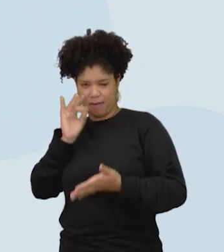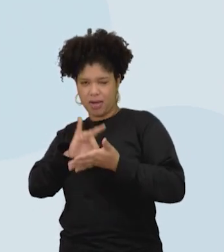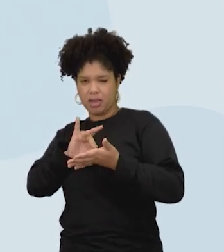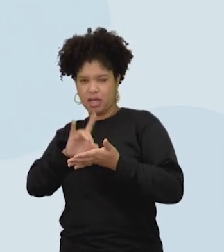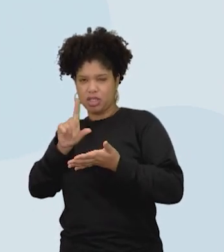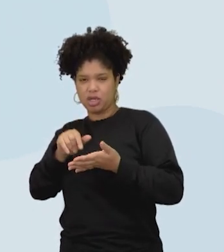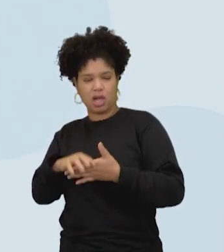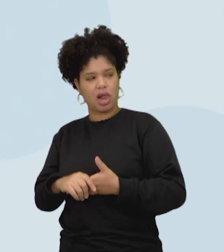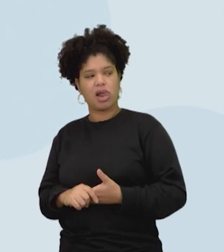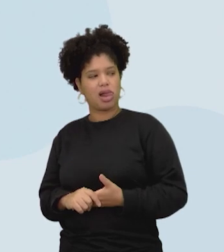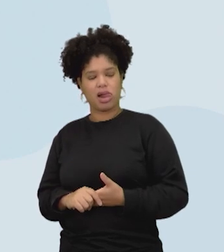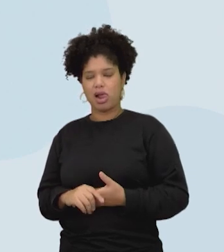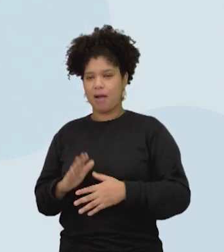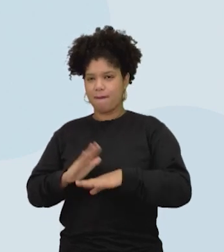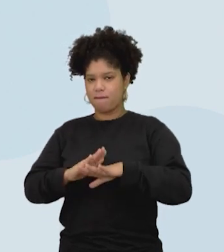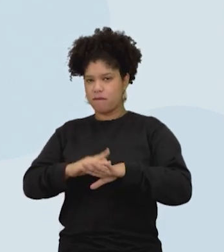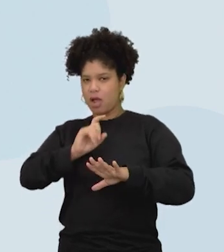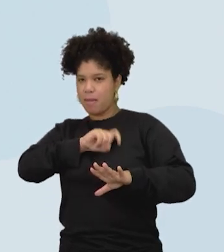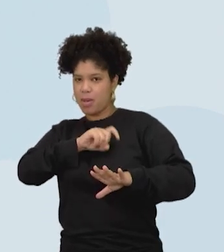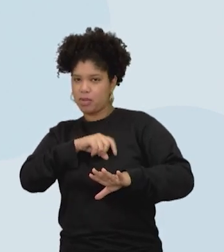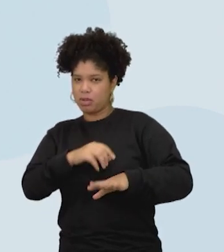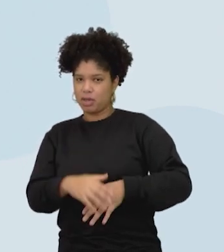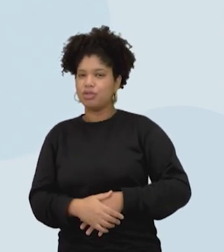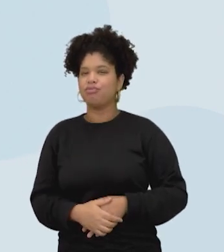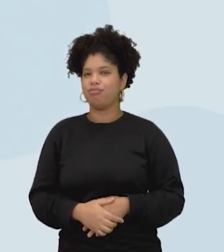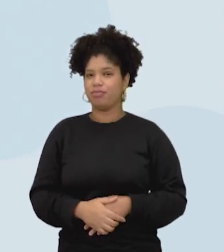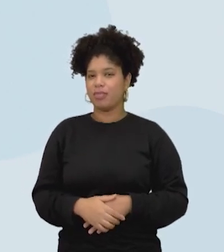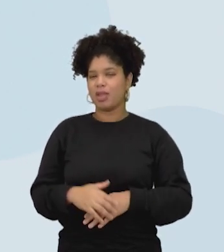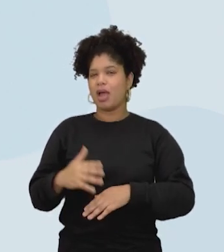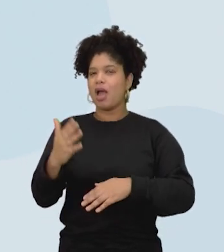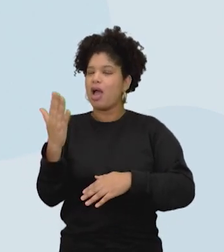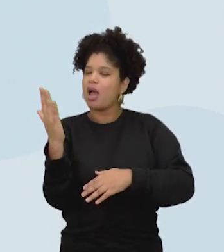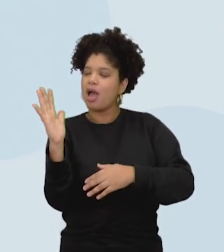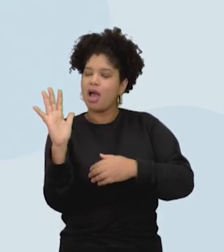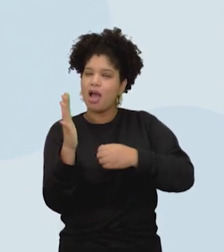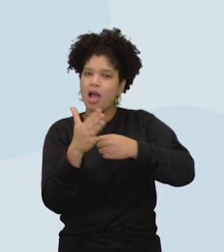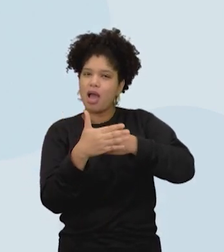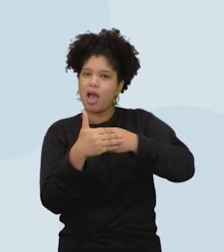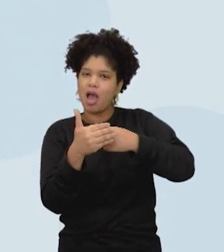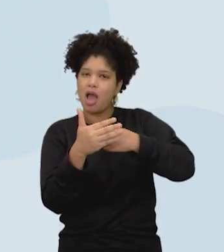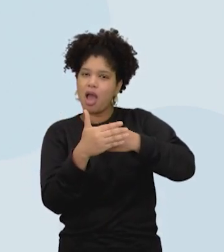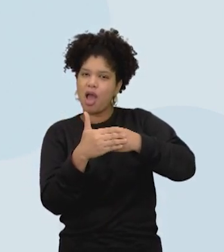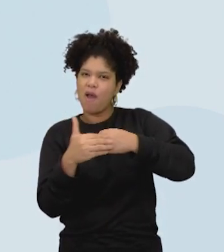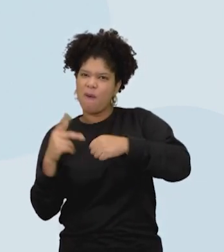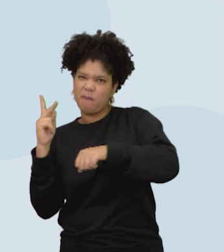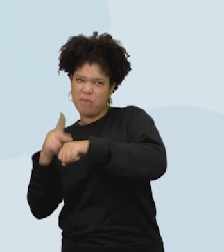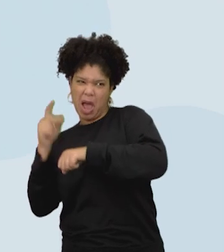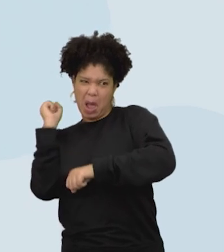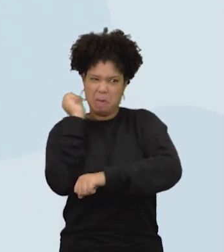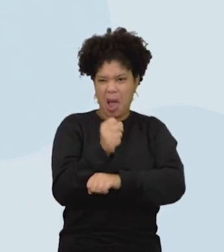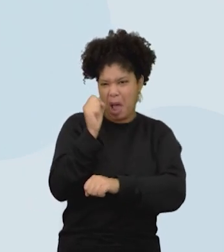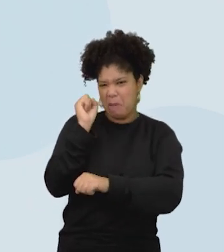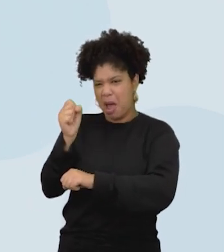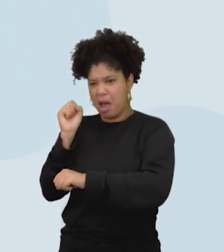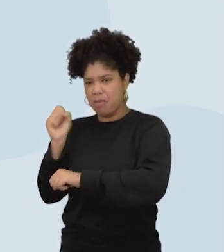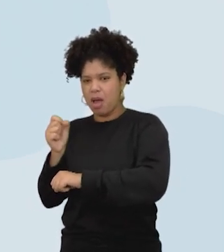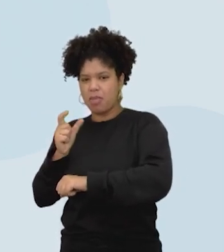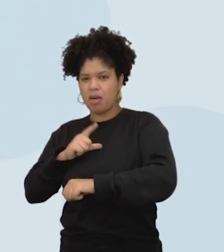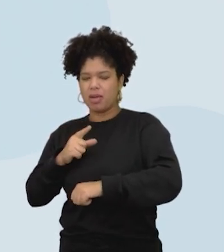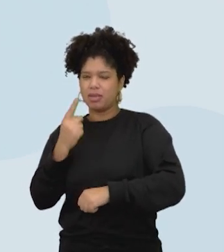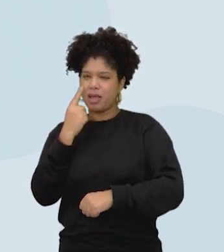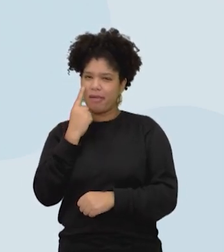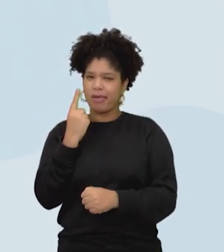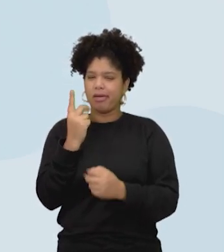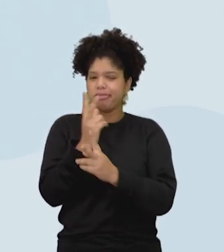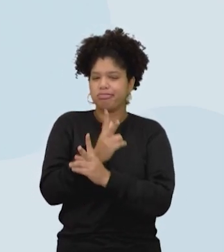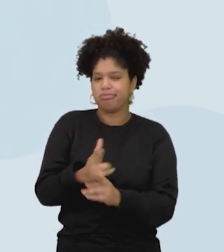mesma que apedreja. Se há alguém causa ainda pena a tua chaga, apedreja essa mão vil que te afaga